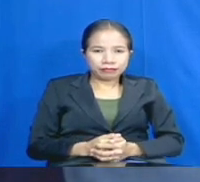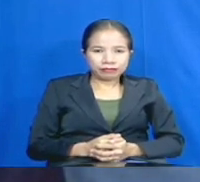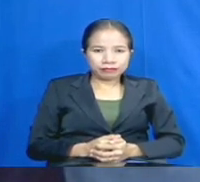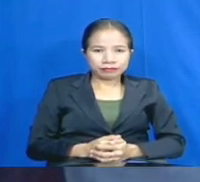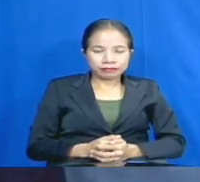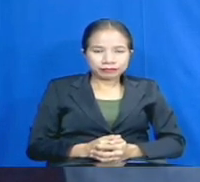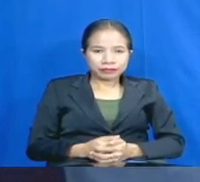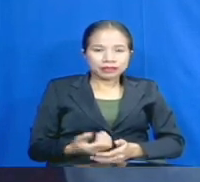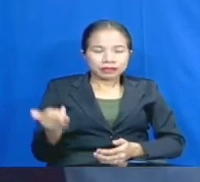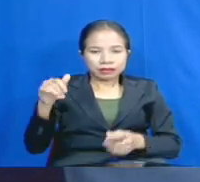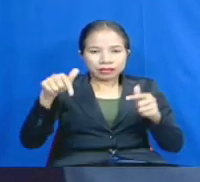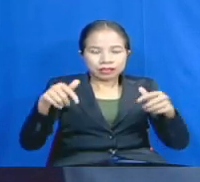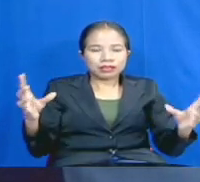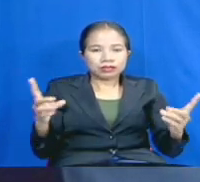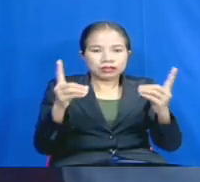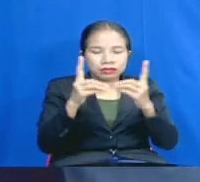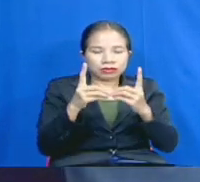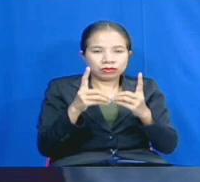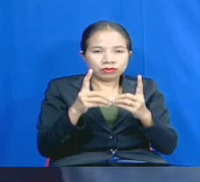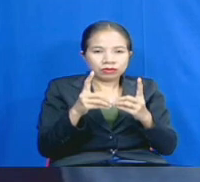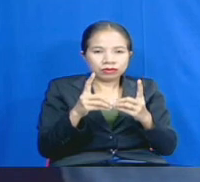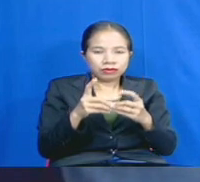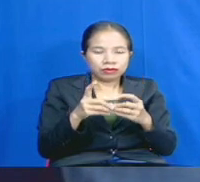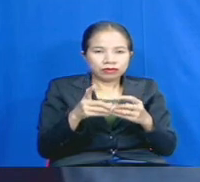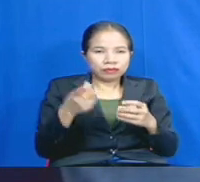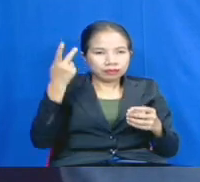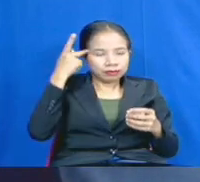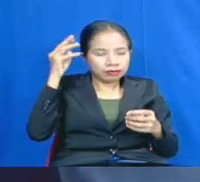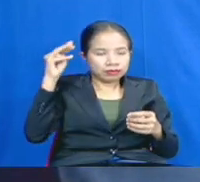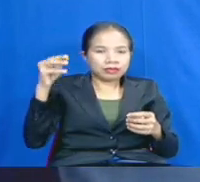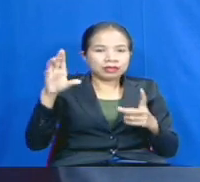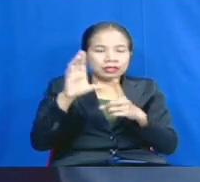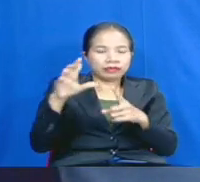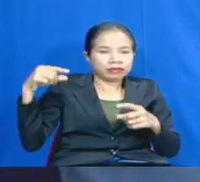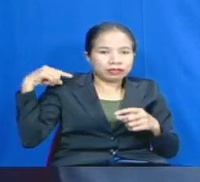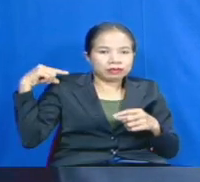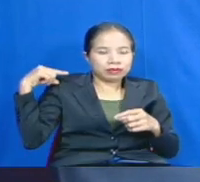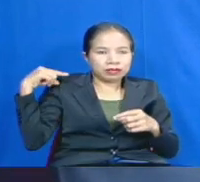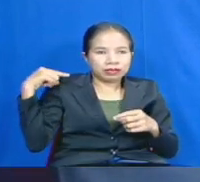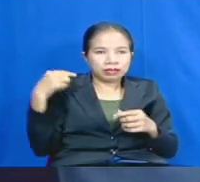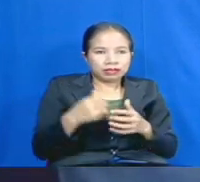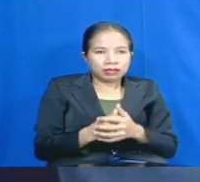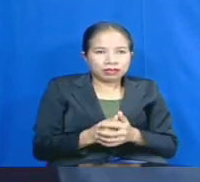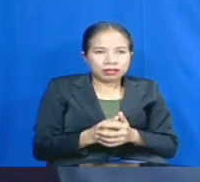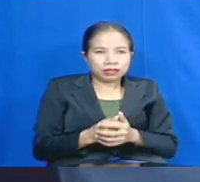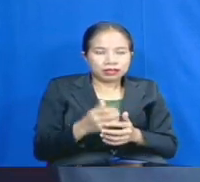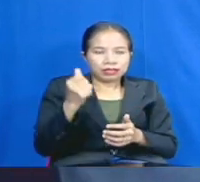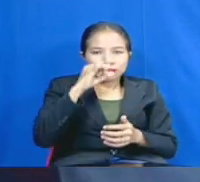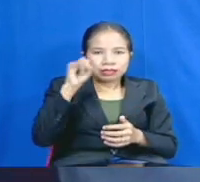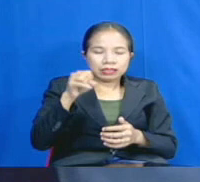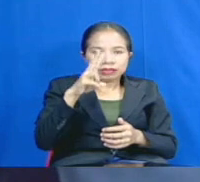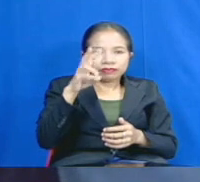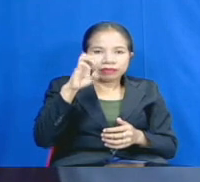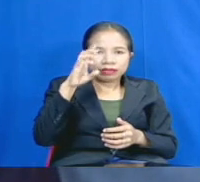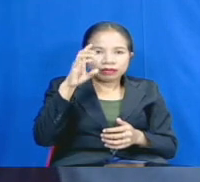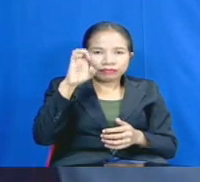KK. Sirahene Asoro, Primeiro Ministro Ninia, Chefe Gabinete, Senhor Dr. Azevedo Marçal. Ato kulia konaba